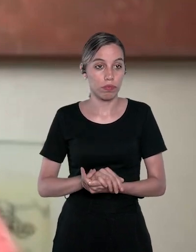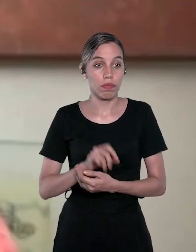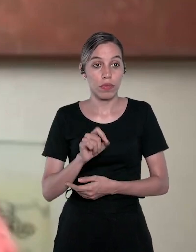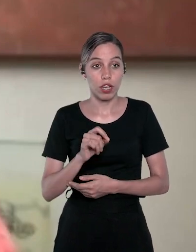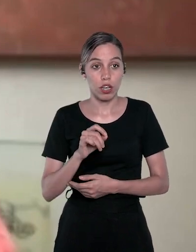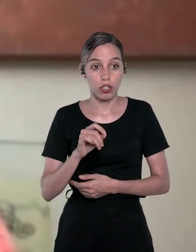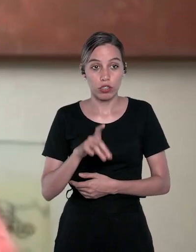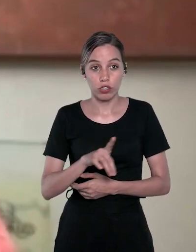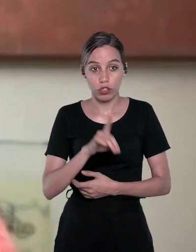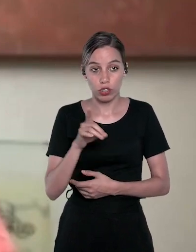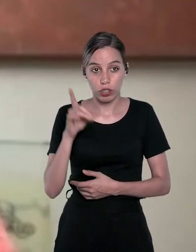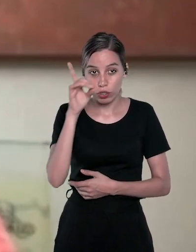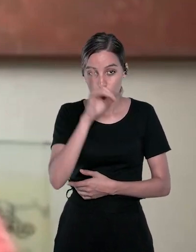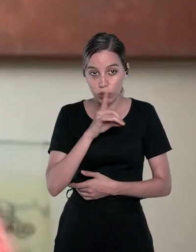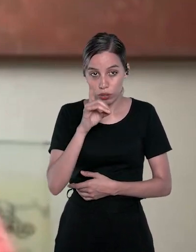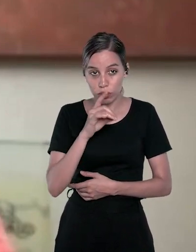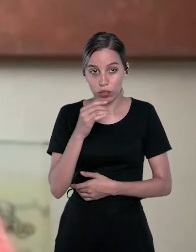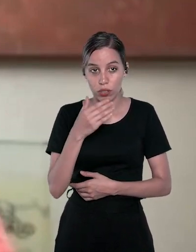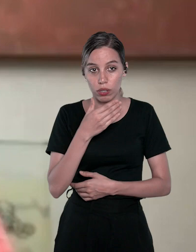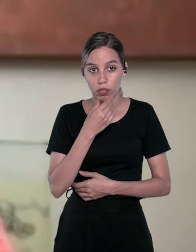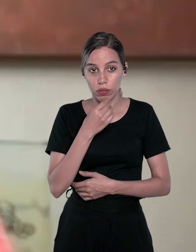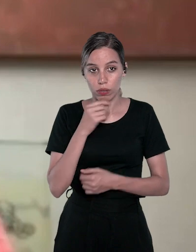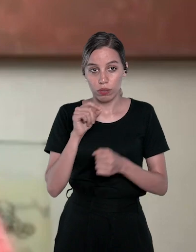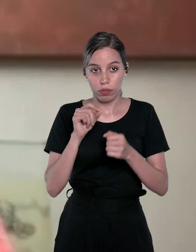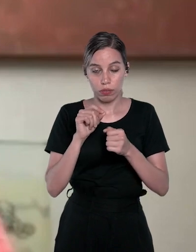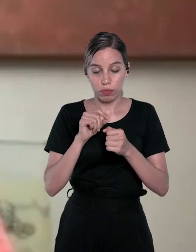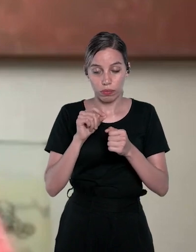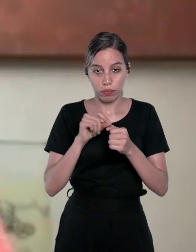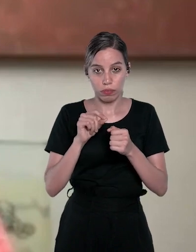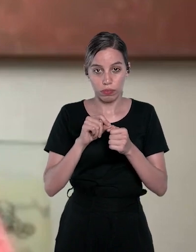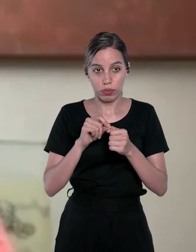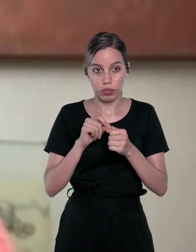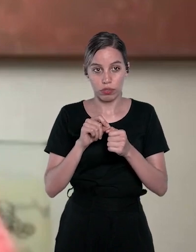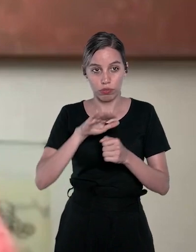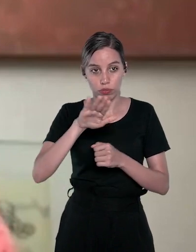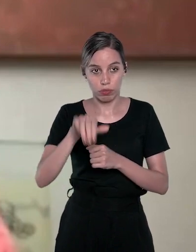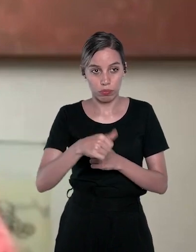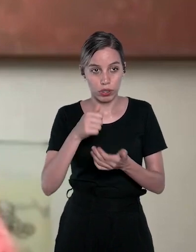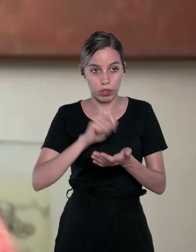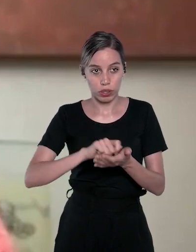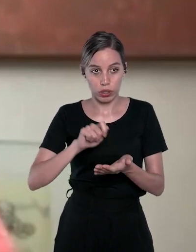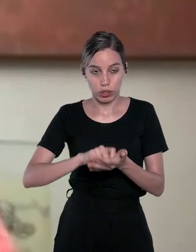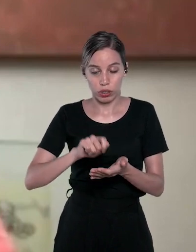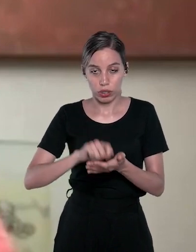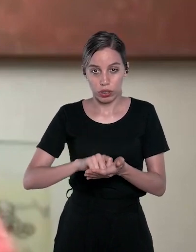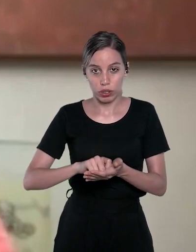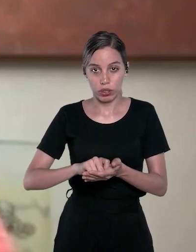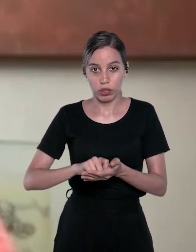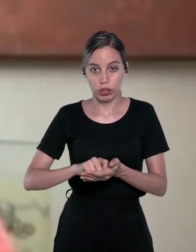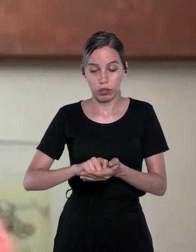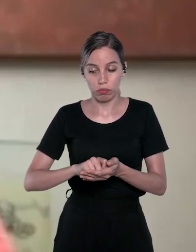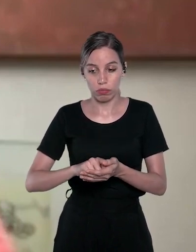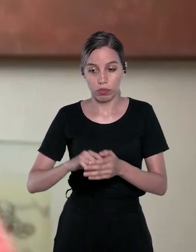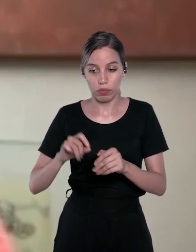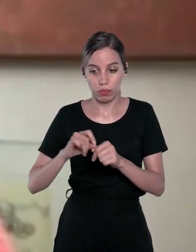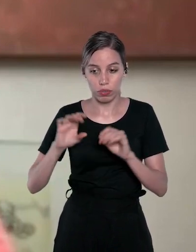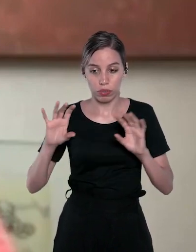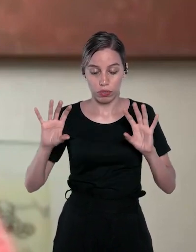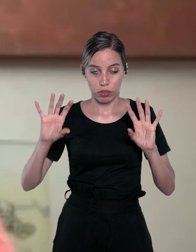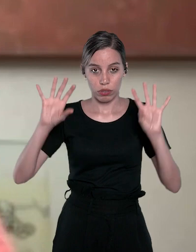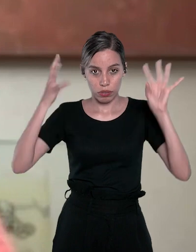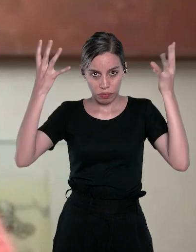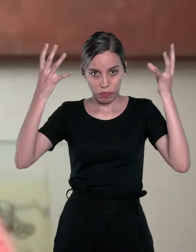promovia aos domingos na casa dele uma reunião de escritores, de amigos, que se